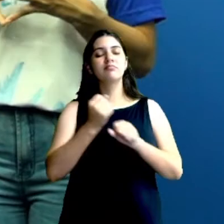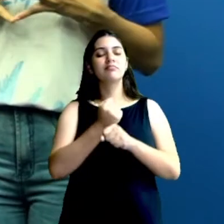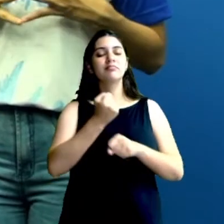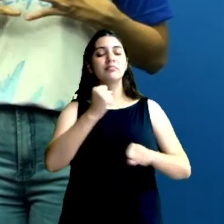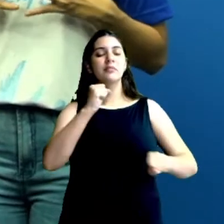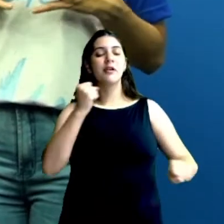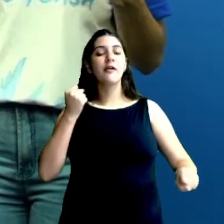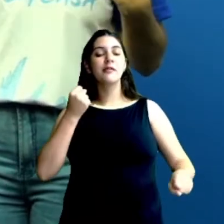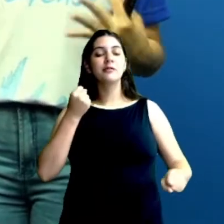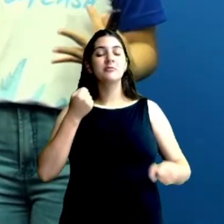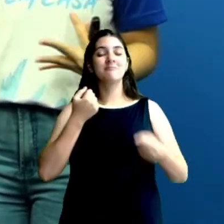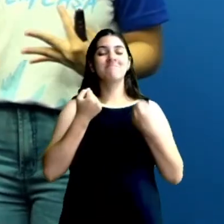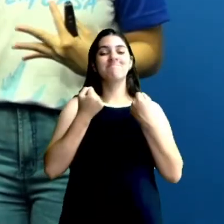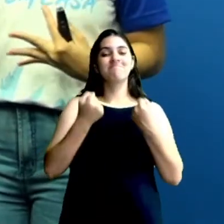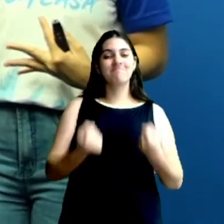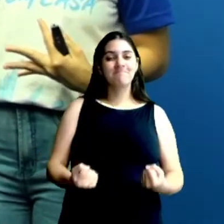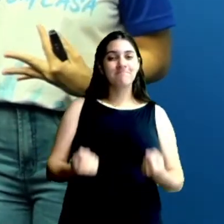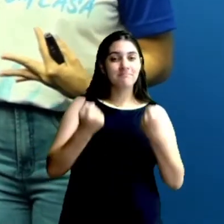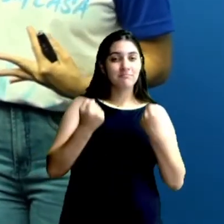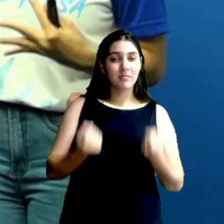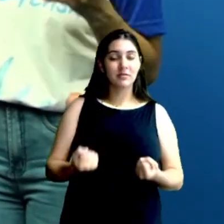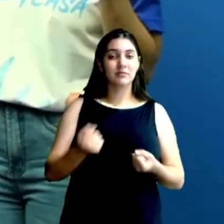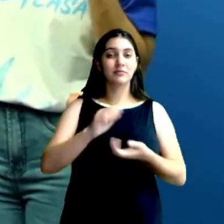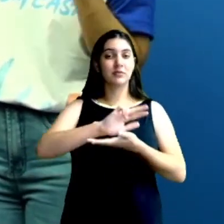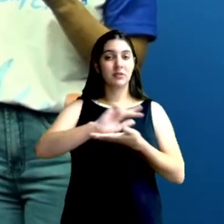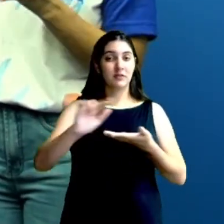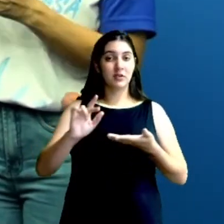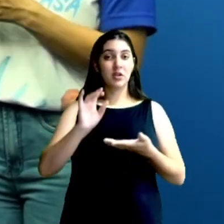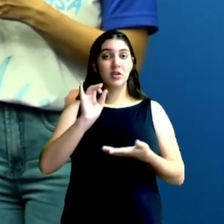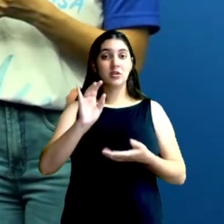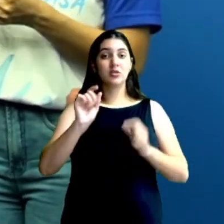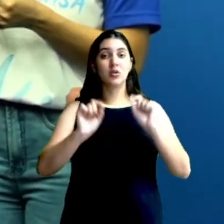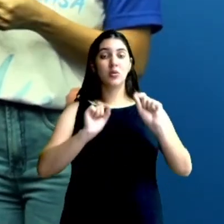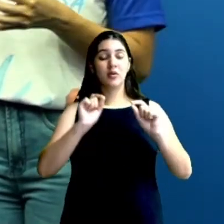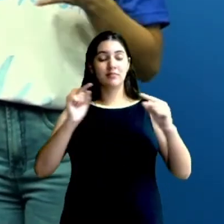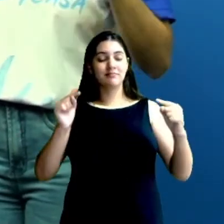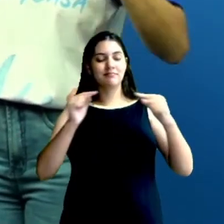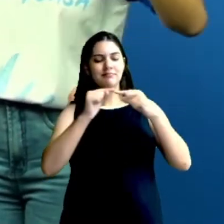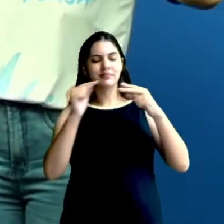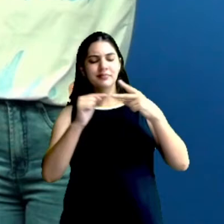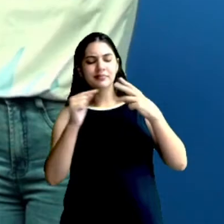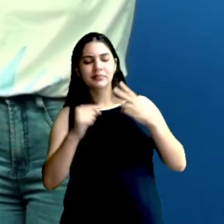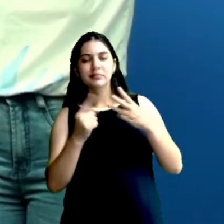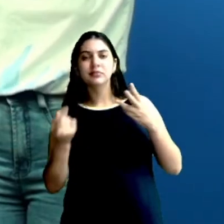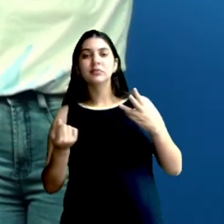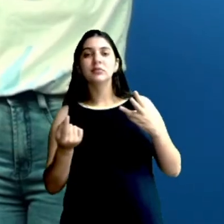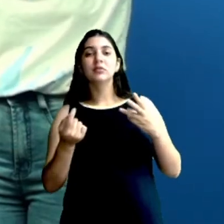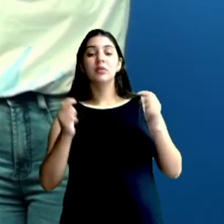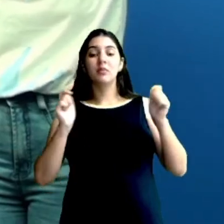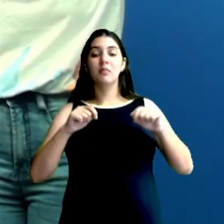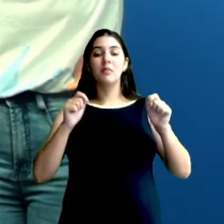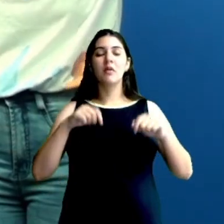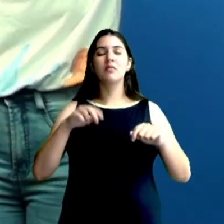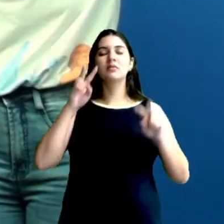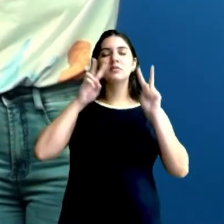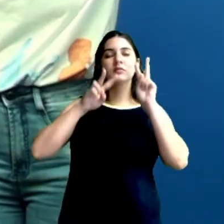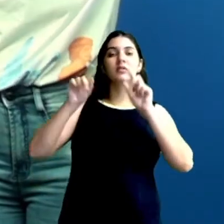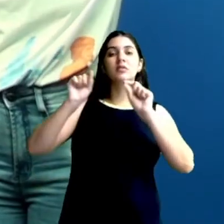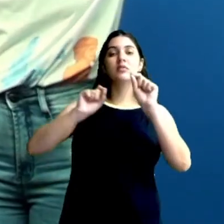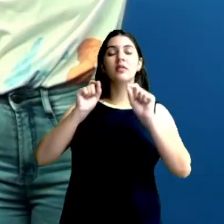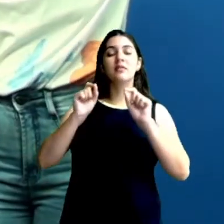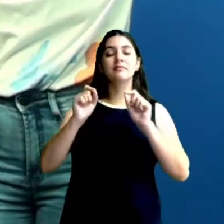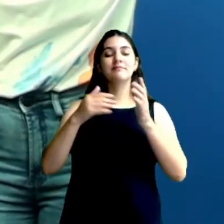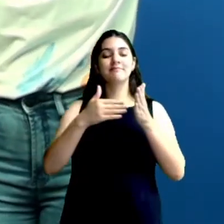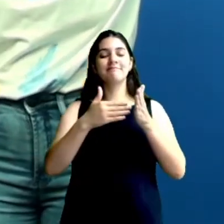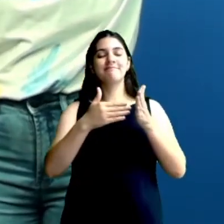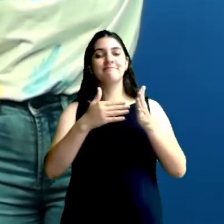grandes pesos, enfim. É só pontuando para que a gente retire